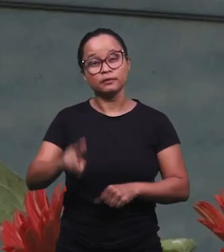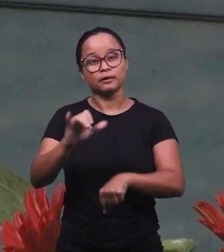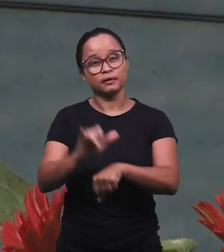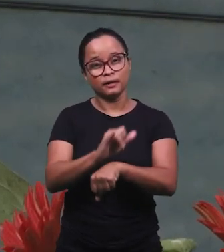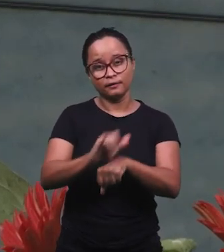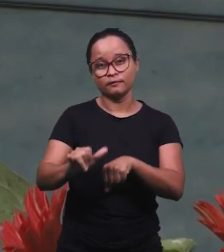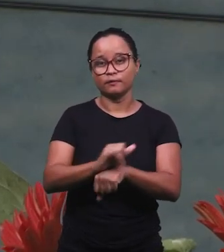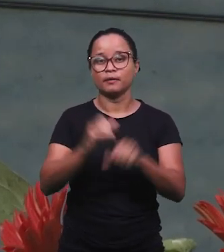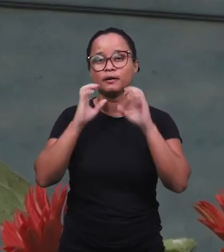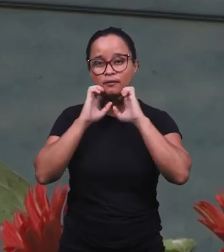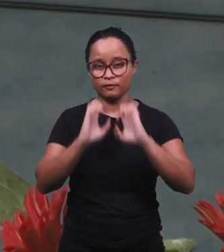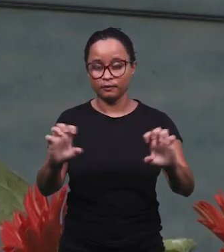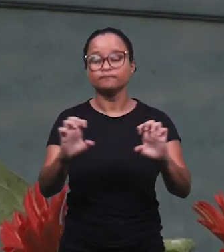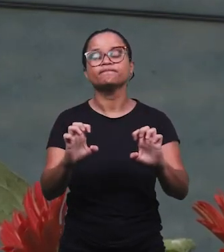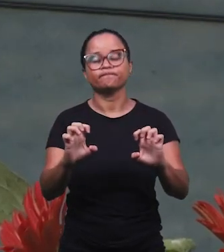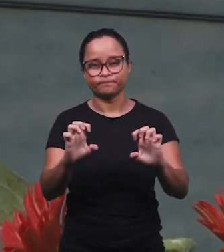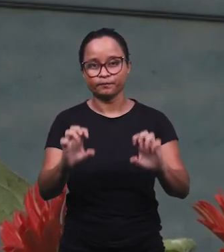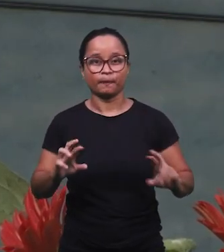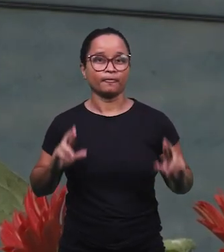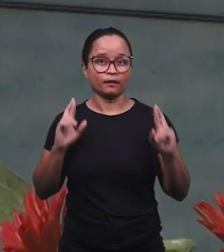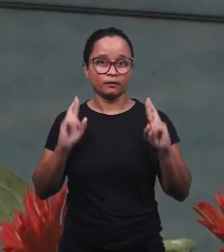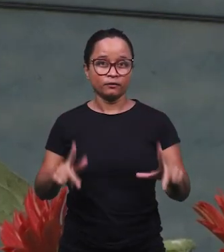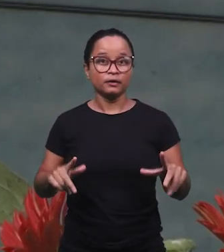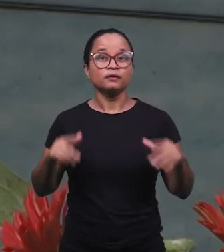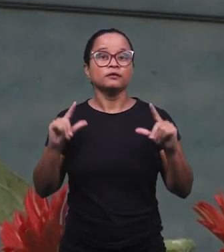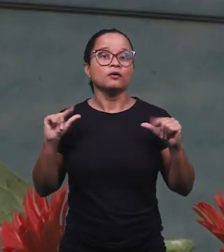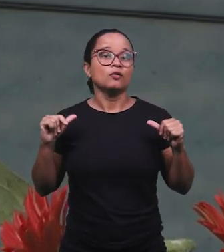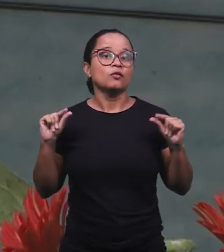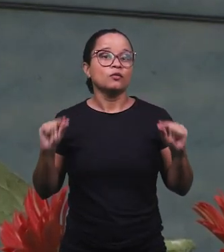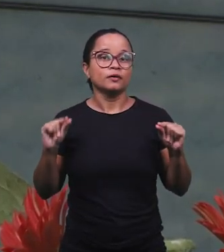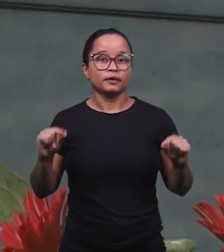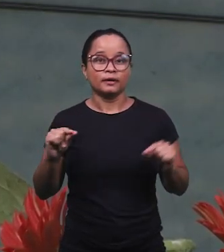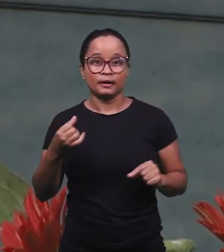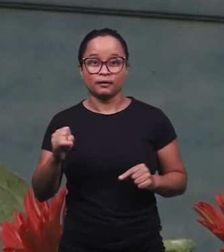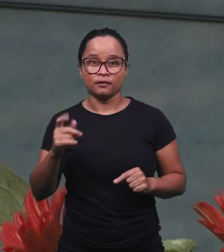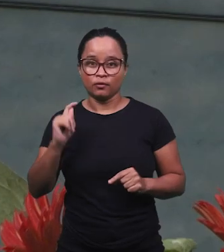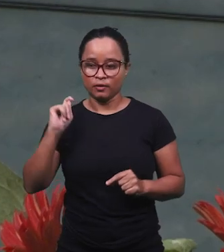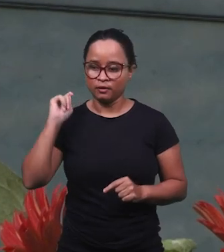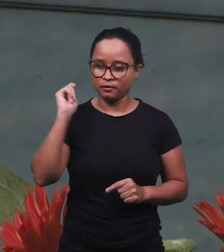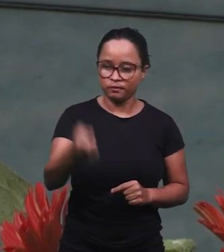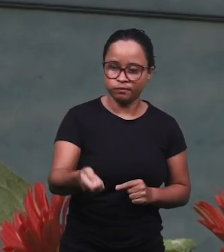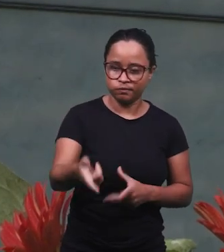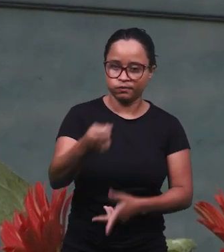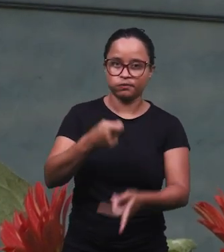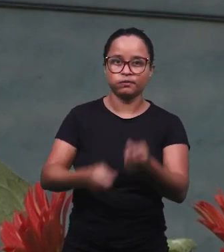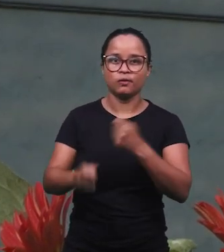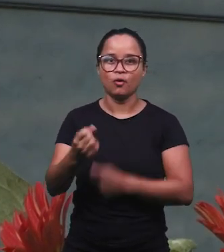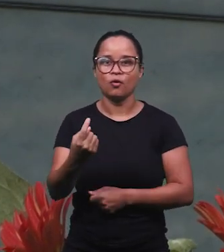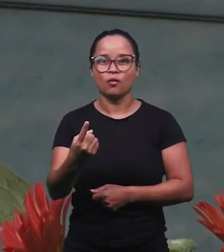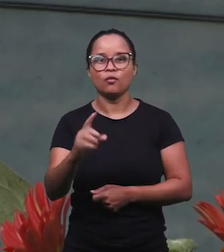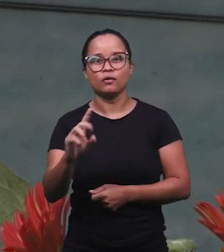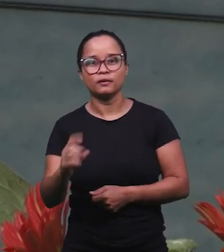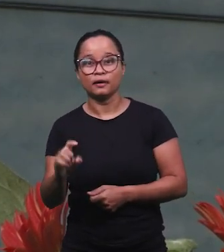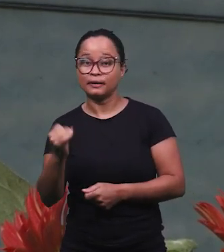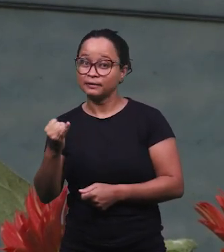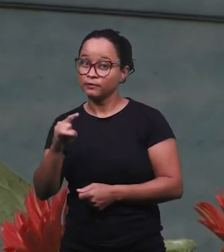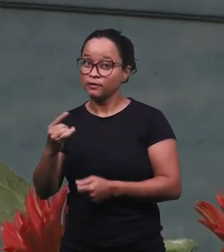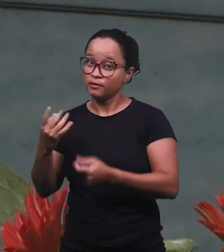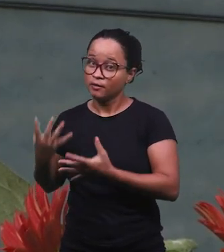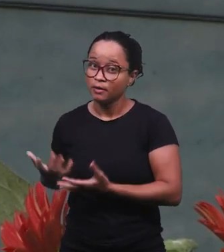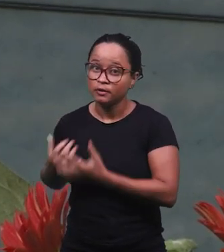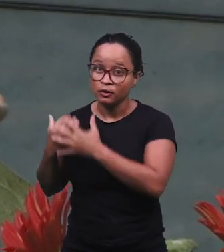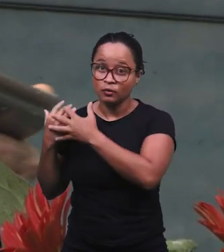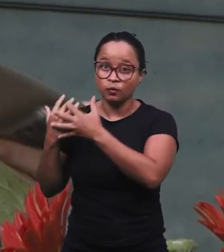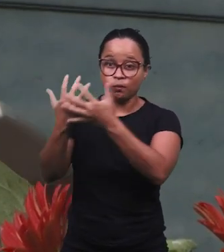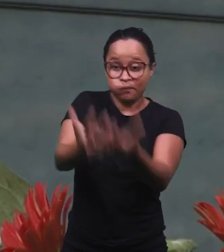de evangelização. A diferença é que se você vai pescar de anzol, você pega um peixe de cada vez. Se você vai pescar de rede,